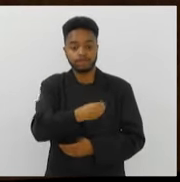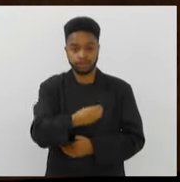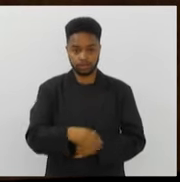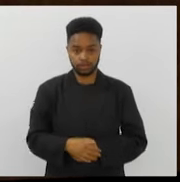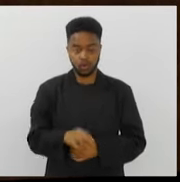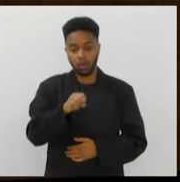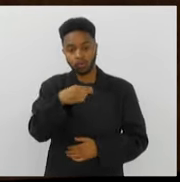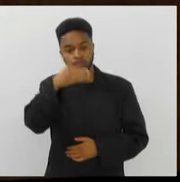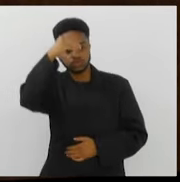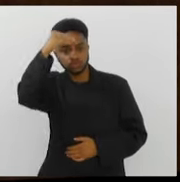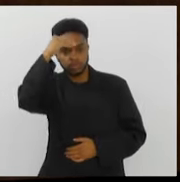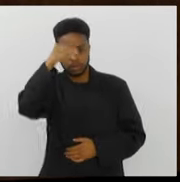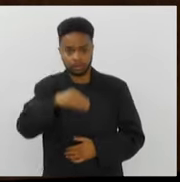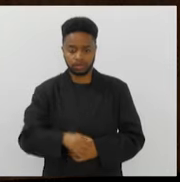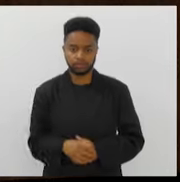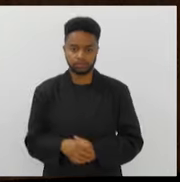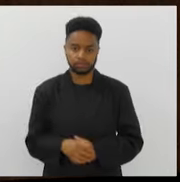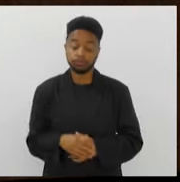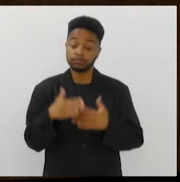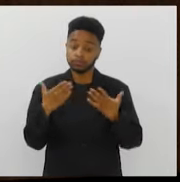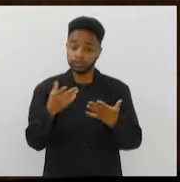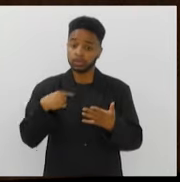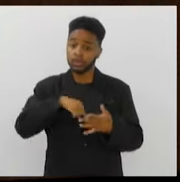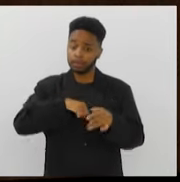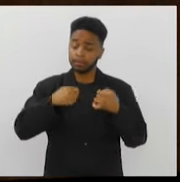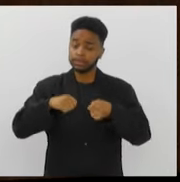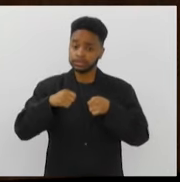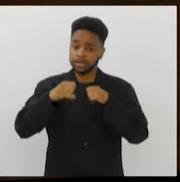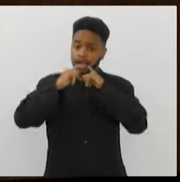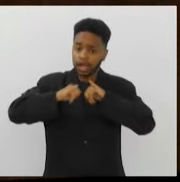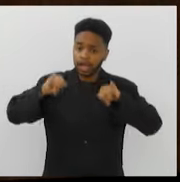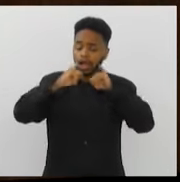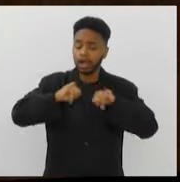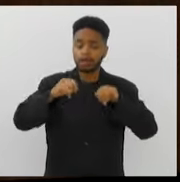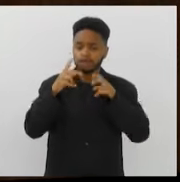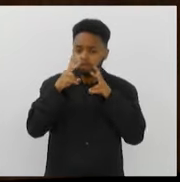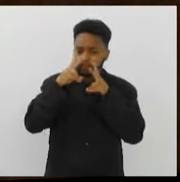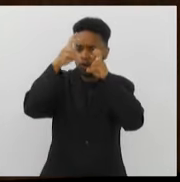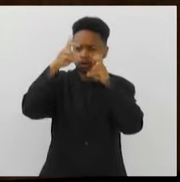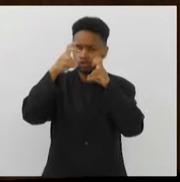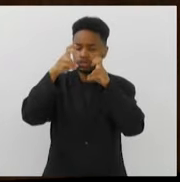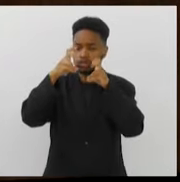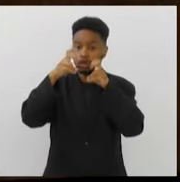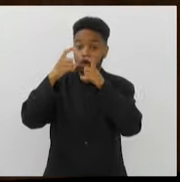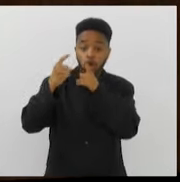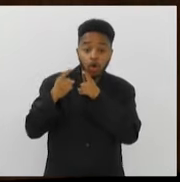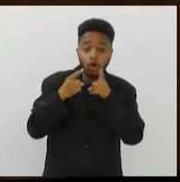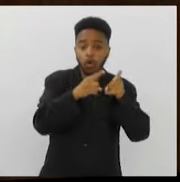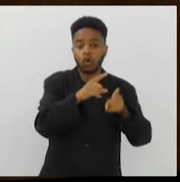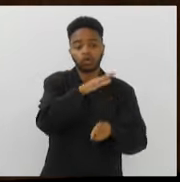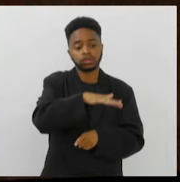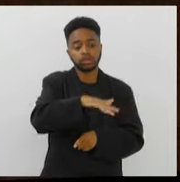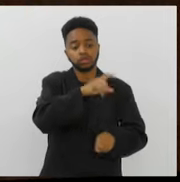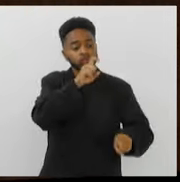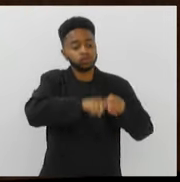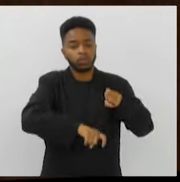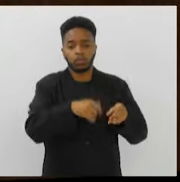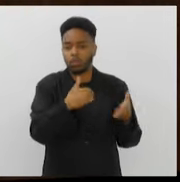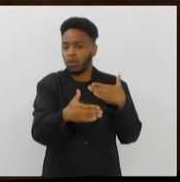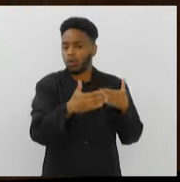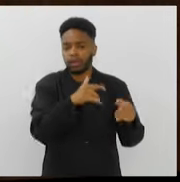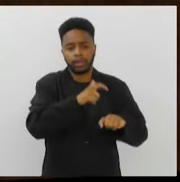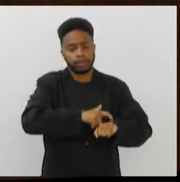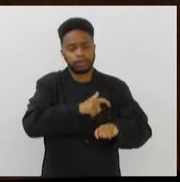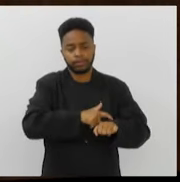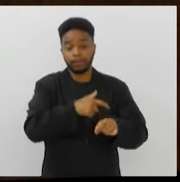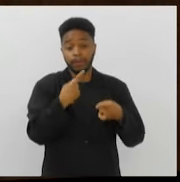uma sobrinha de vocês. Então vamos fazer uma campanha violenta, forte, contra o estupro em qualquer circunstância.